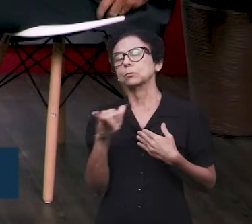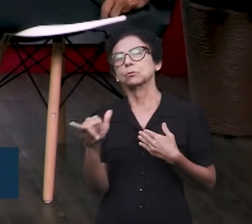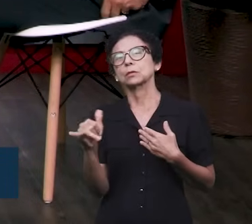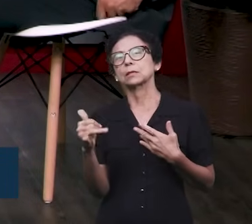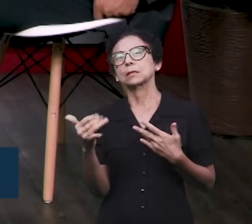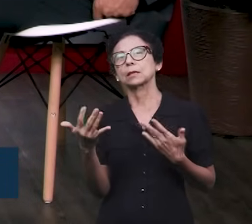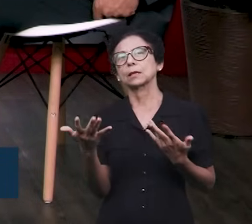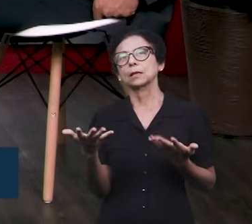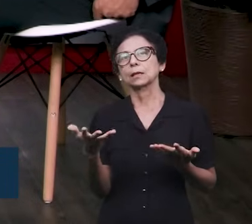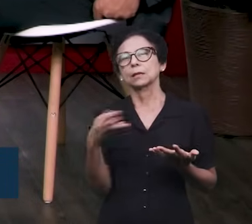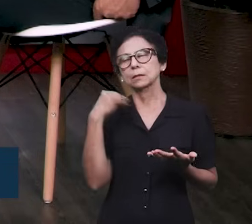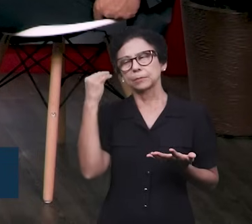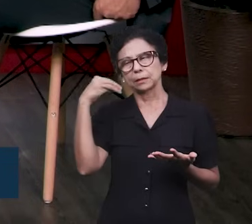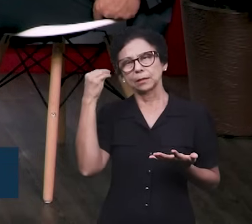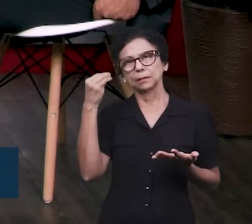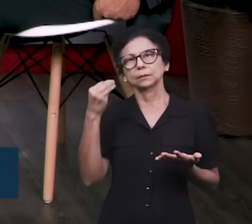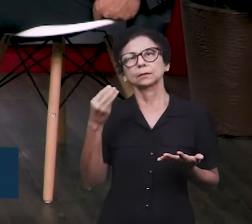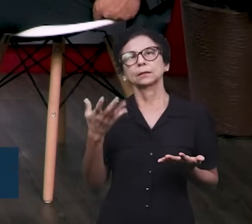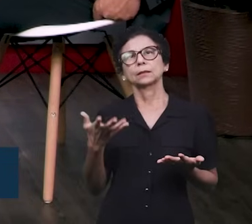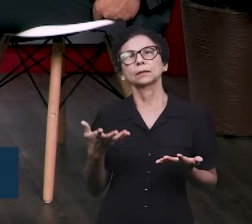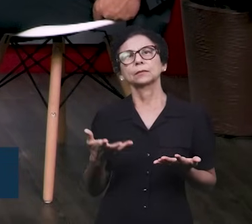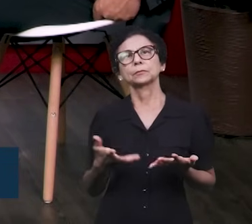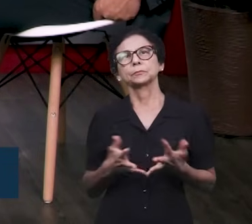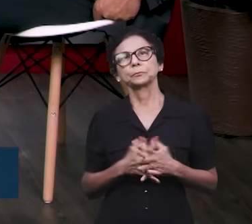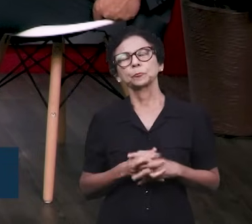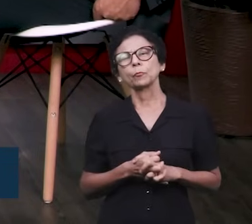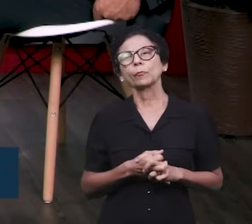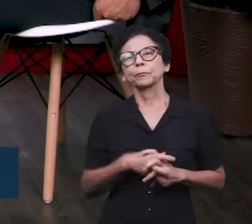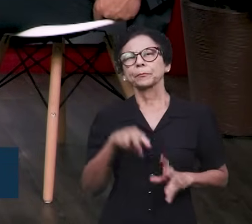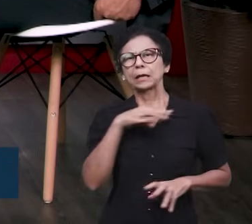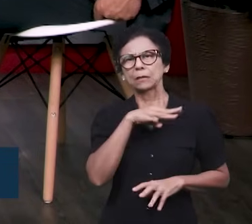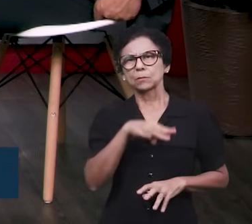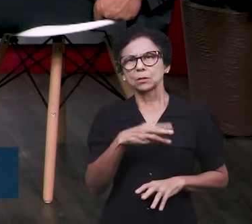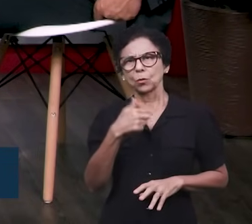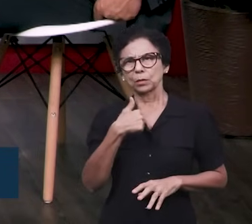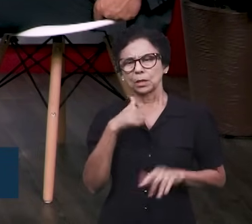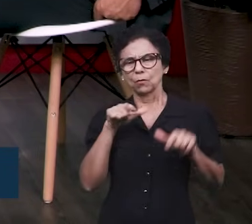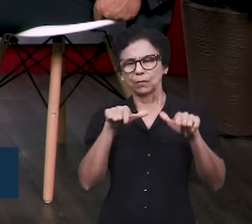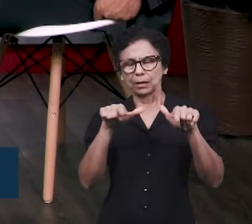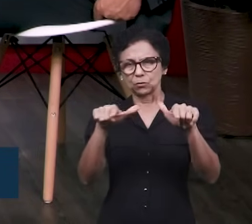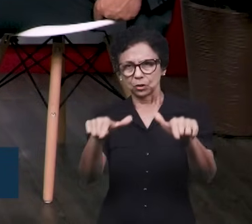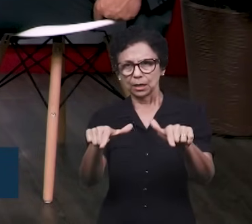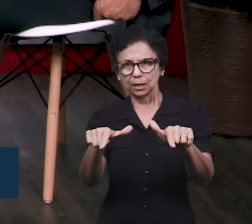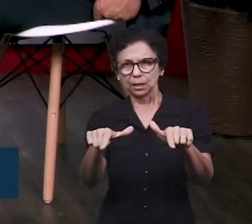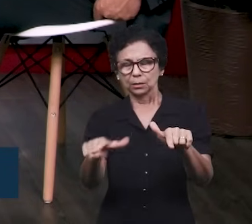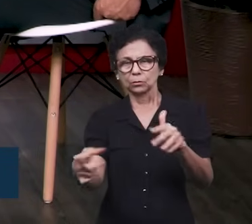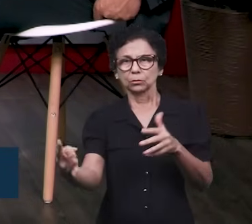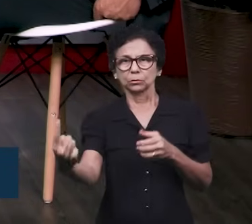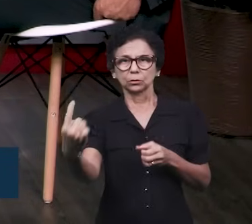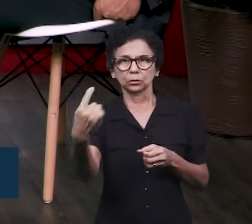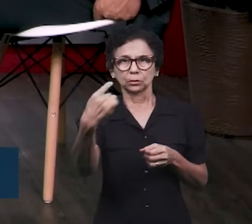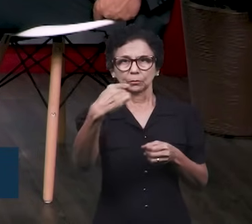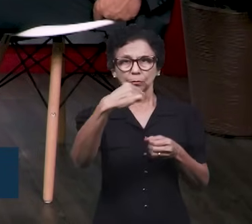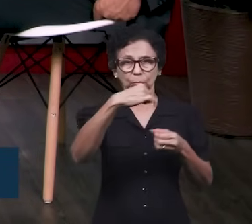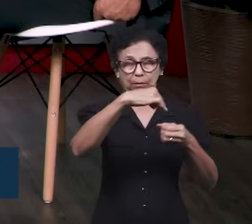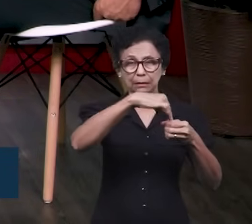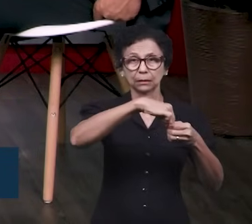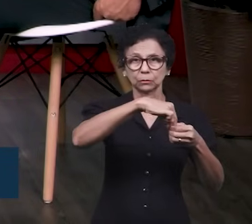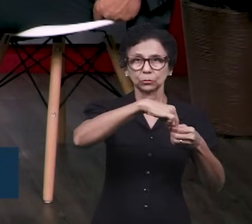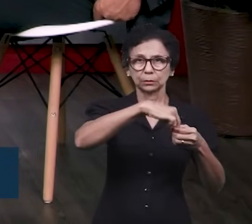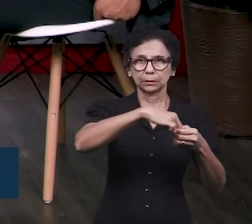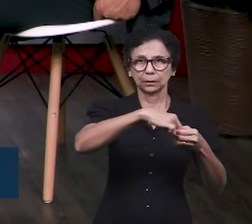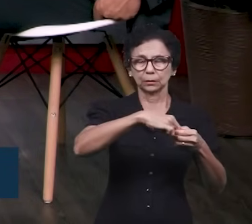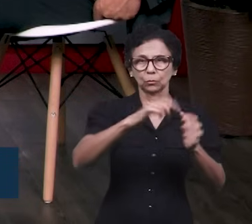nas edições da missão, daquelas que eu fui, no retorno, quando nós já estamos voltando,